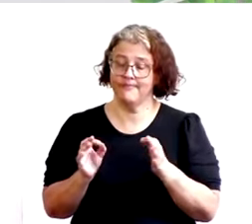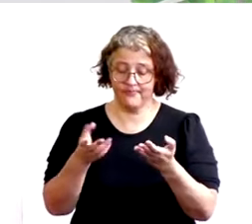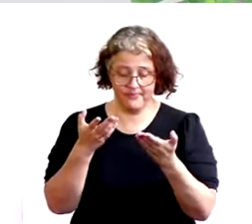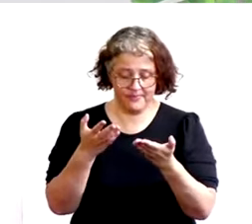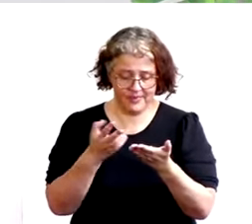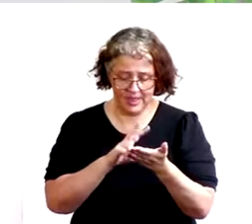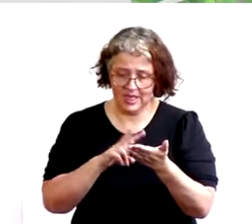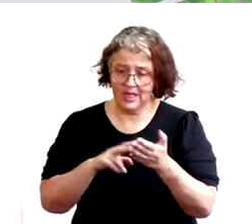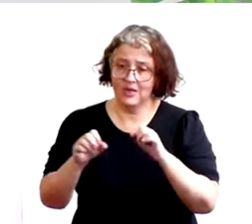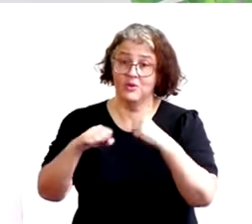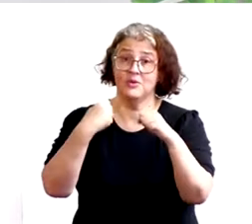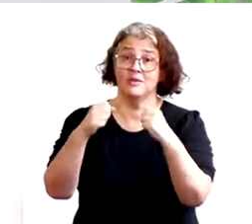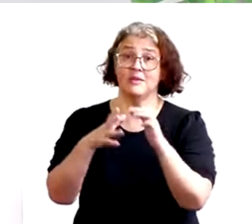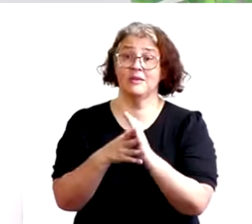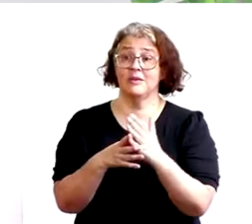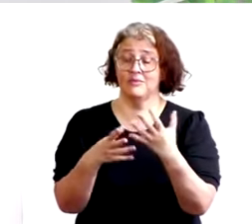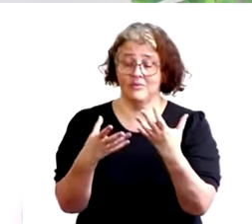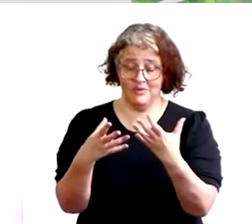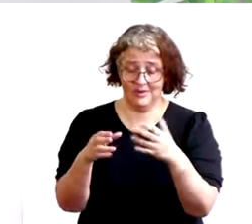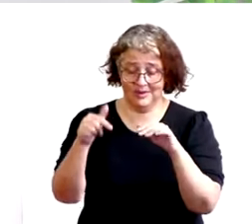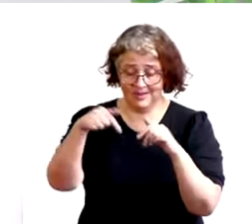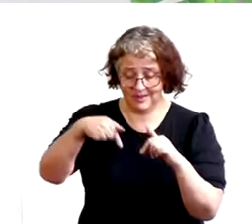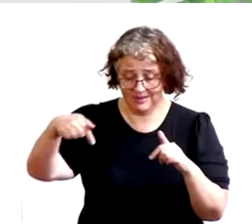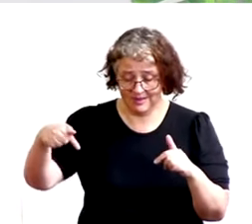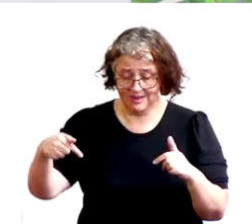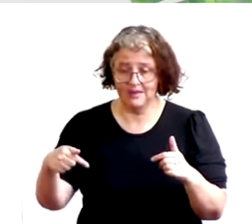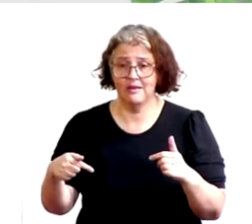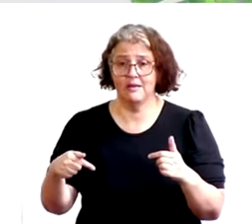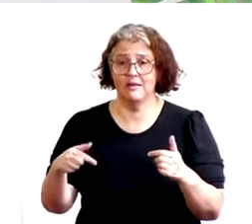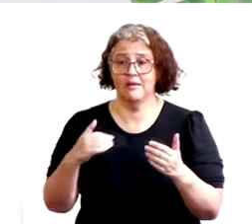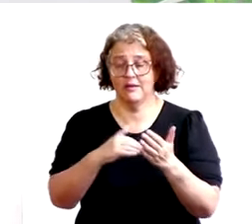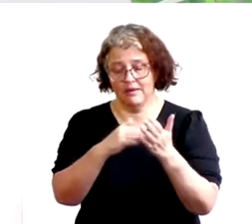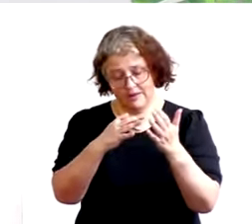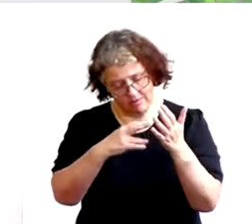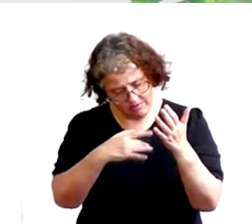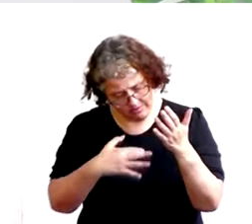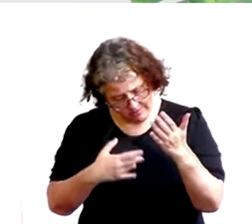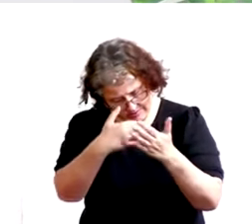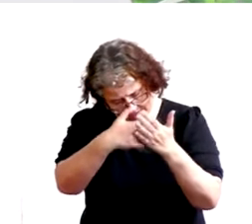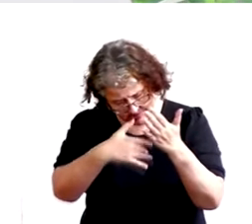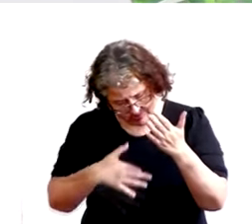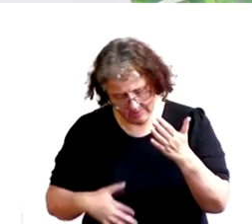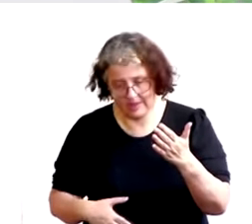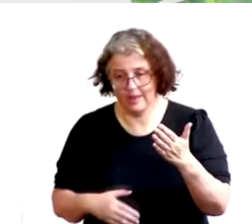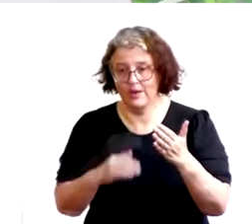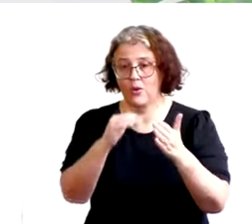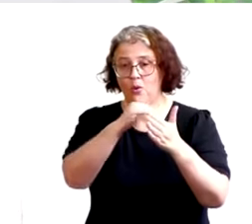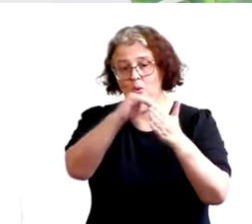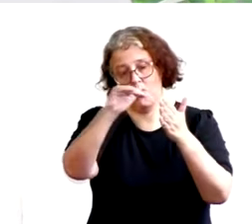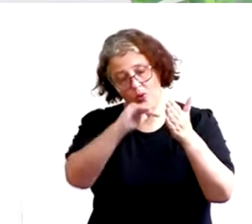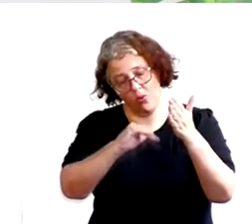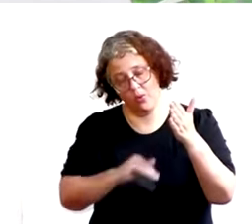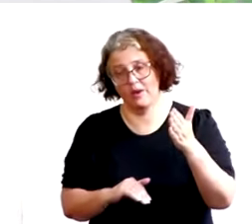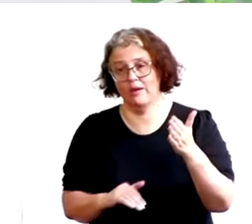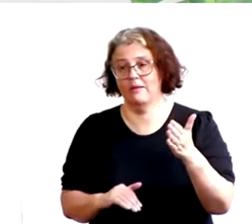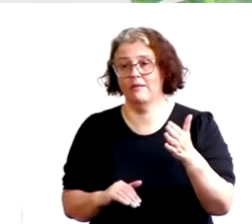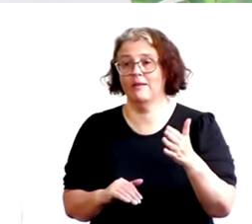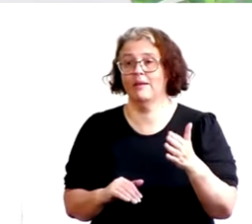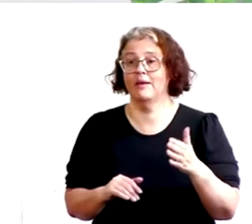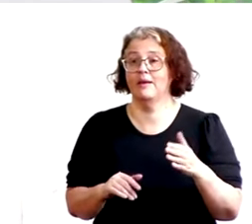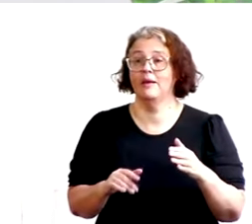o Salmo 77 mas mais de um terço do livro do Salmo são compostos por lamentos